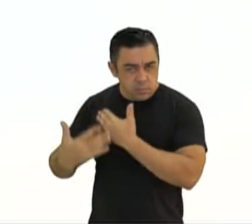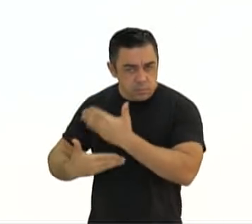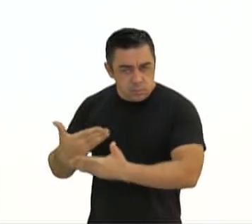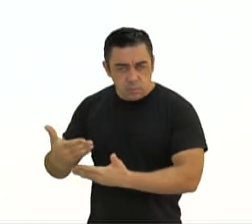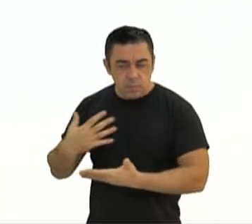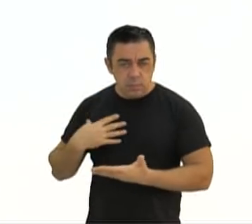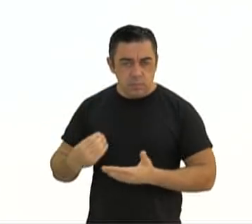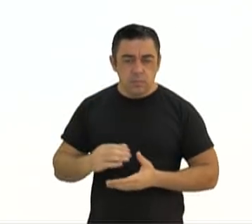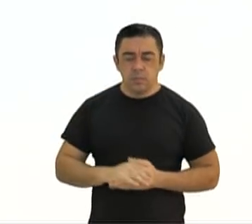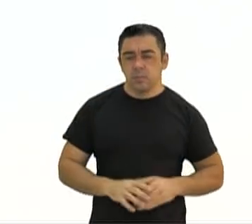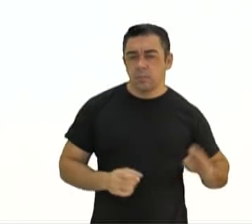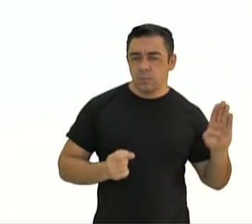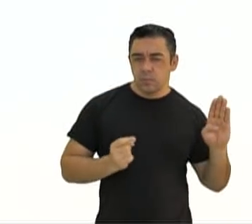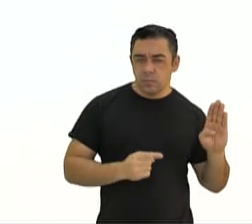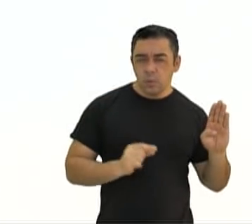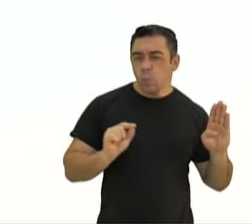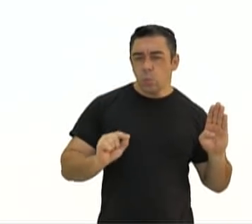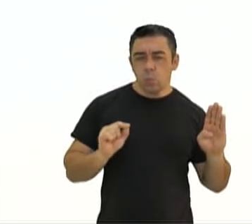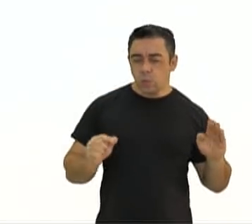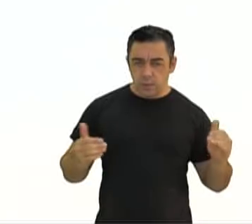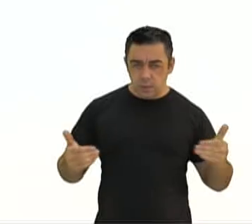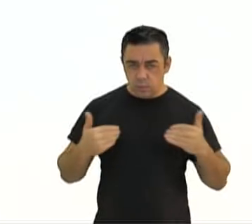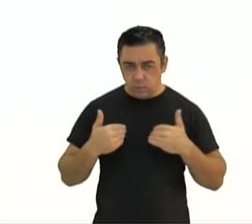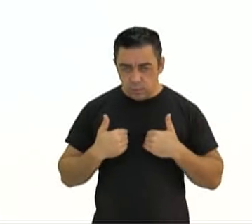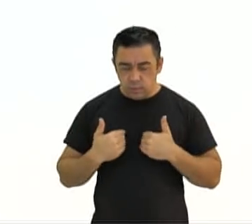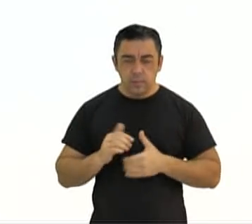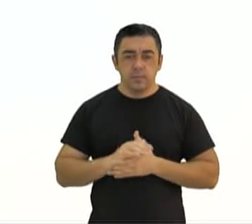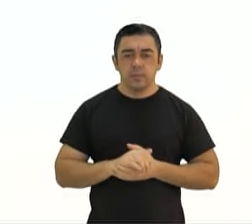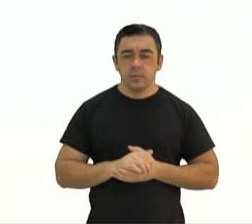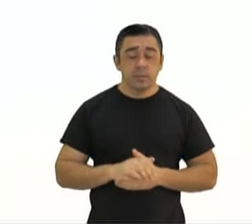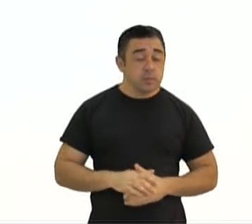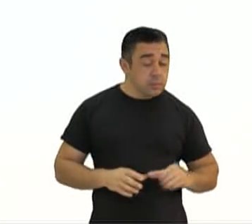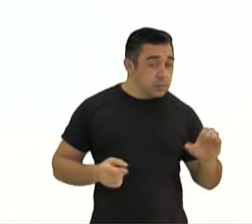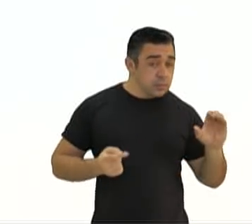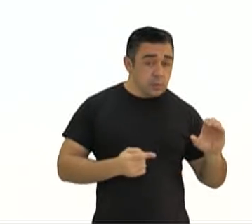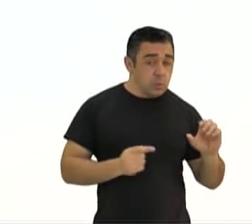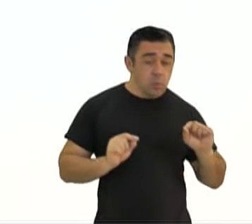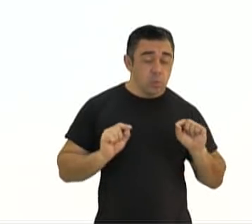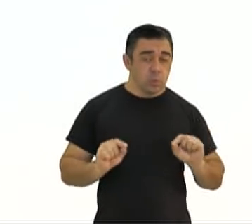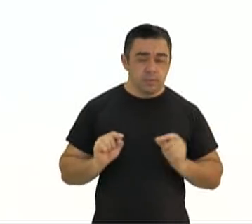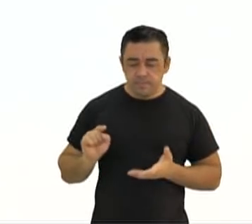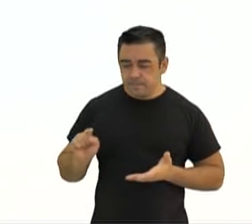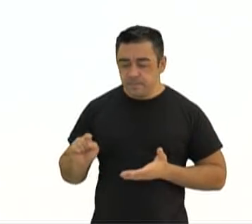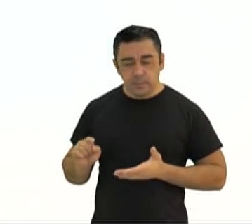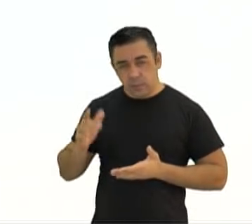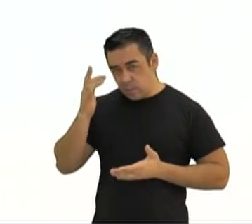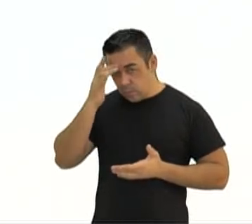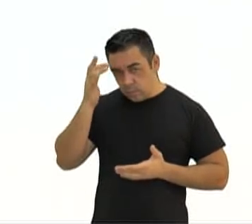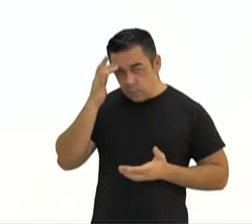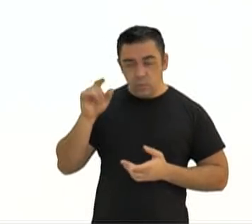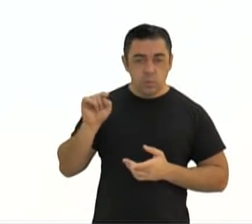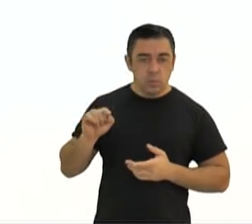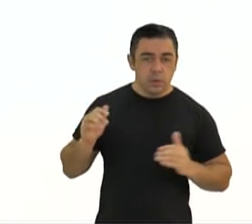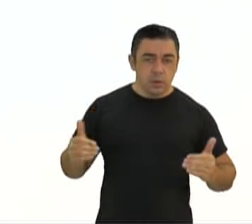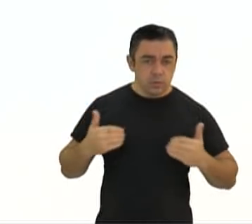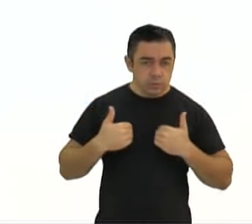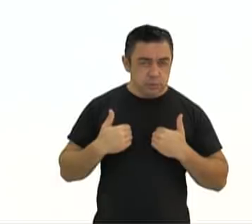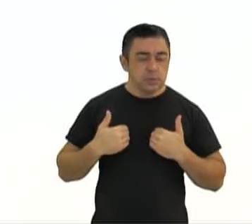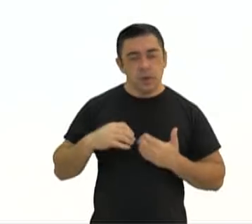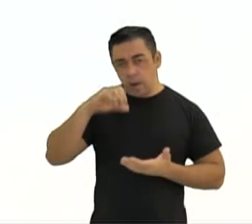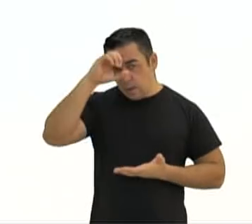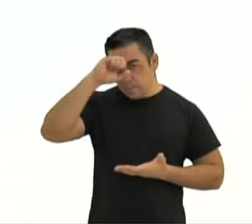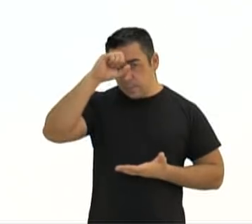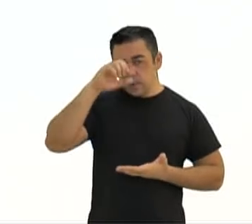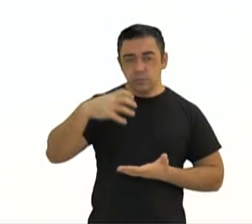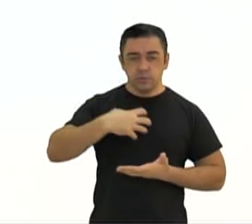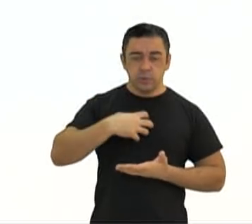B, o que é o espectro autista; e C, o fato de que pessoas com esse espectro aprendem em